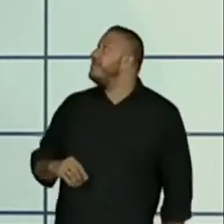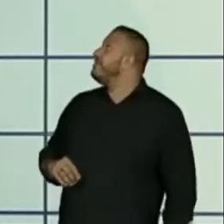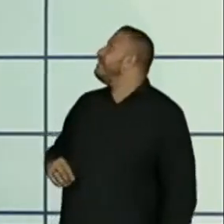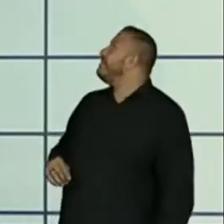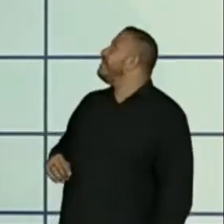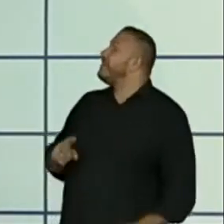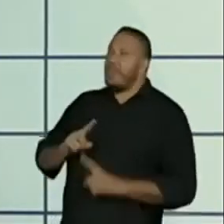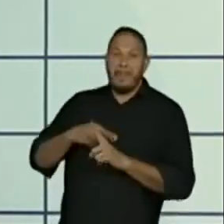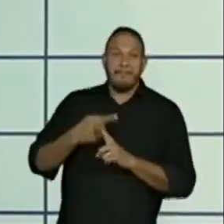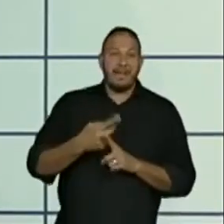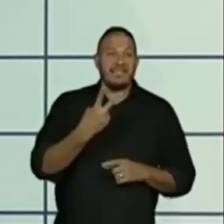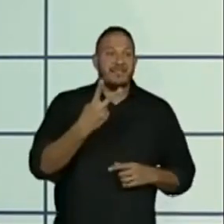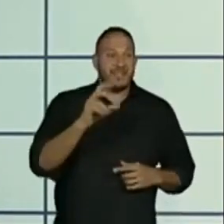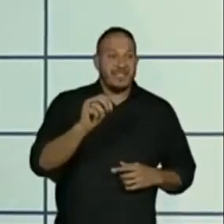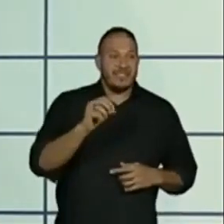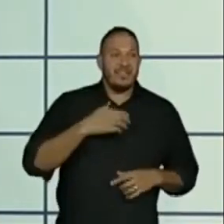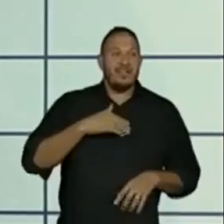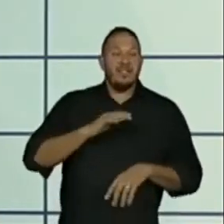mais 20. Vou ter o